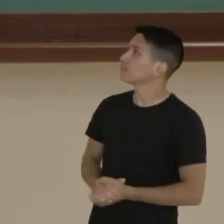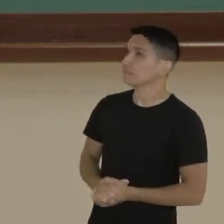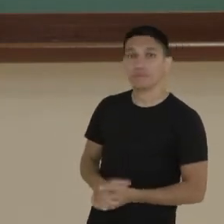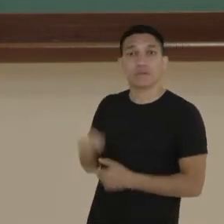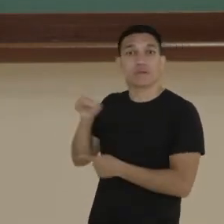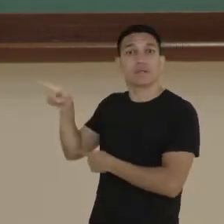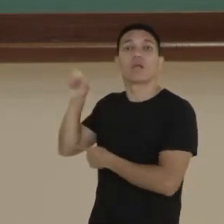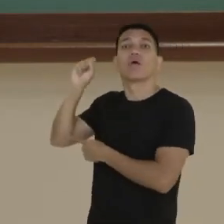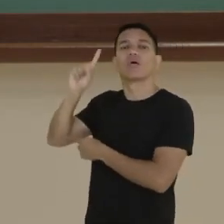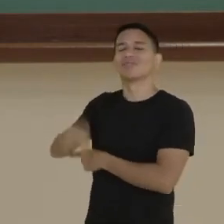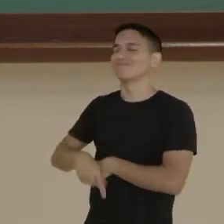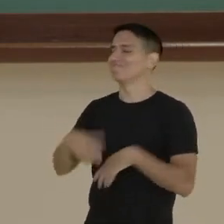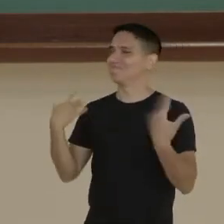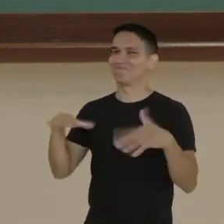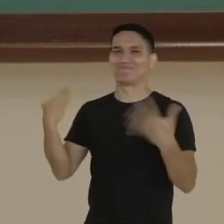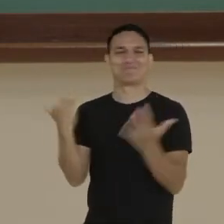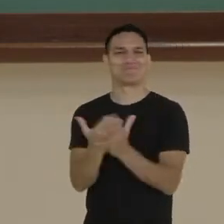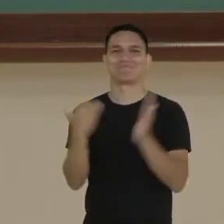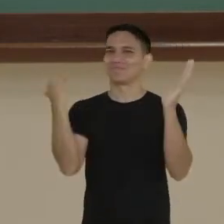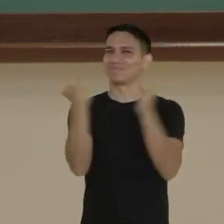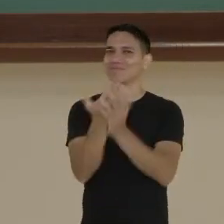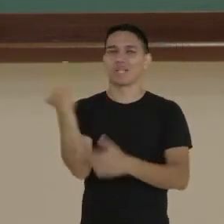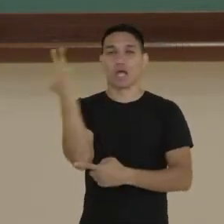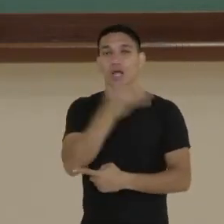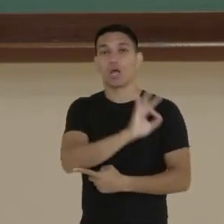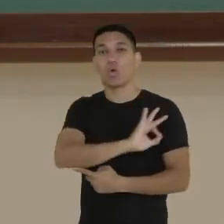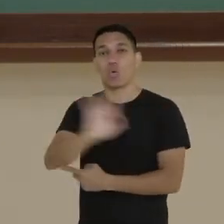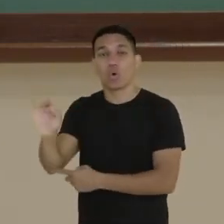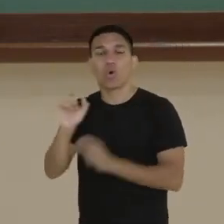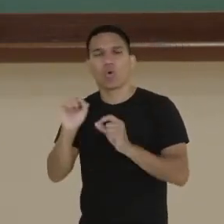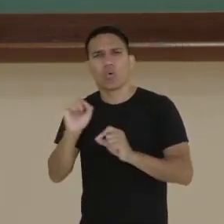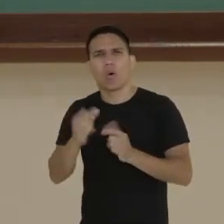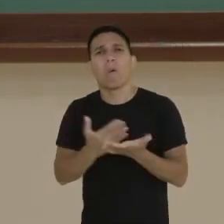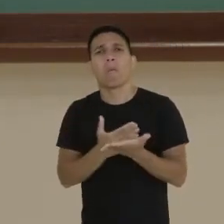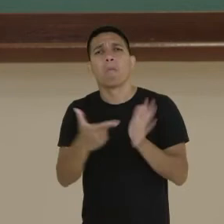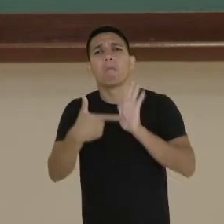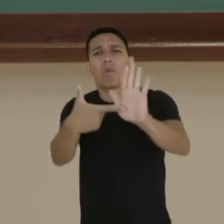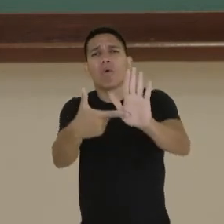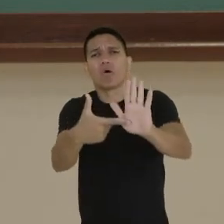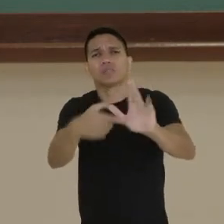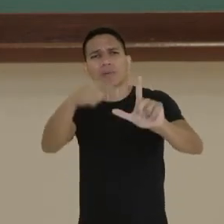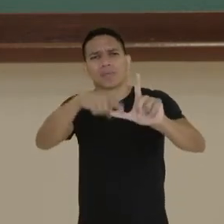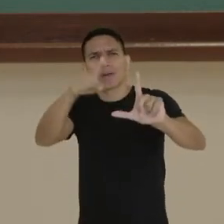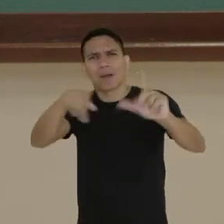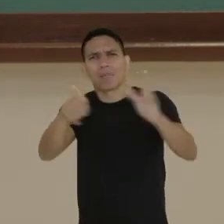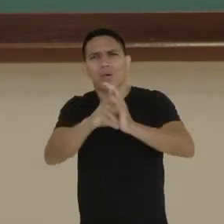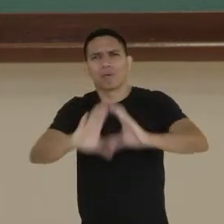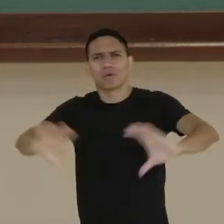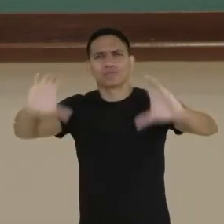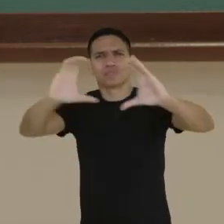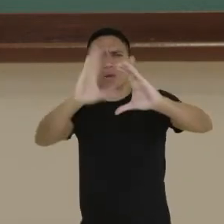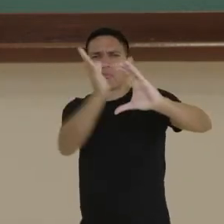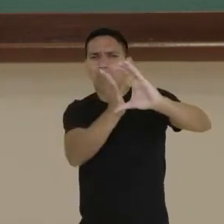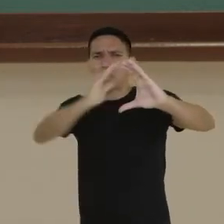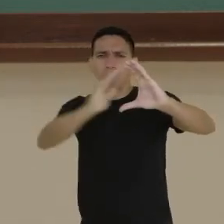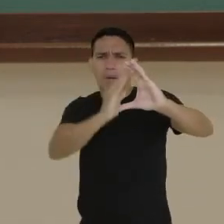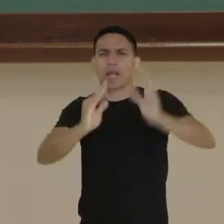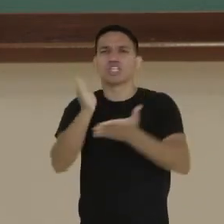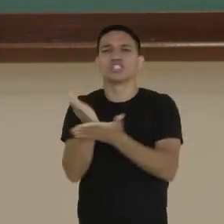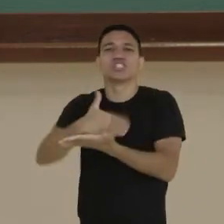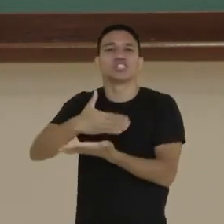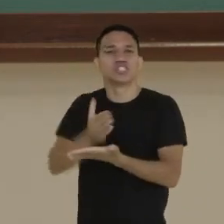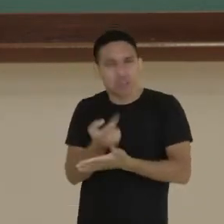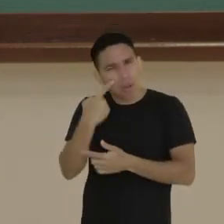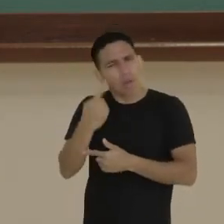é fenomenal. Ela mostra, né, em forma um gráfico de pizza, qual é a matriz energética mundial e